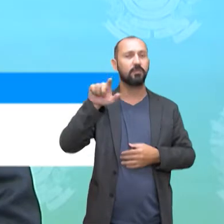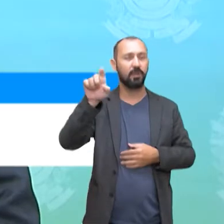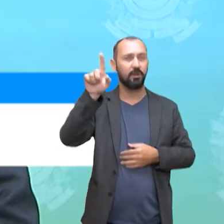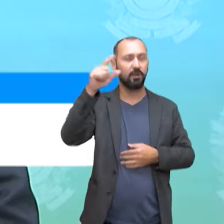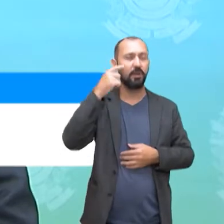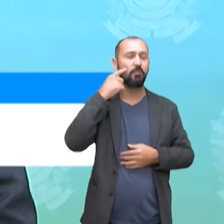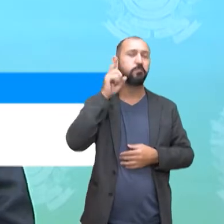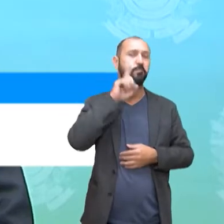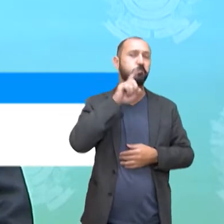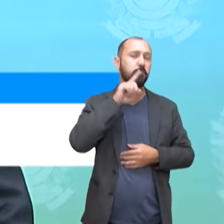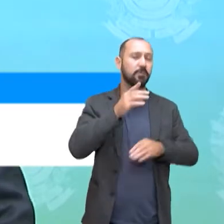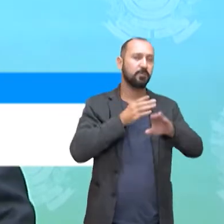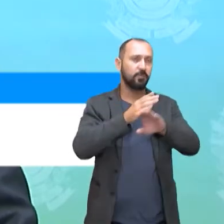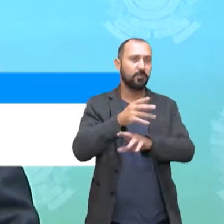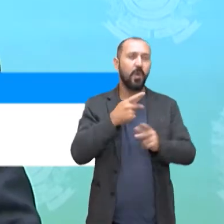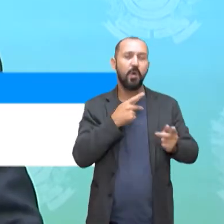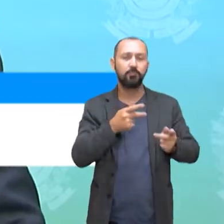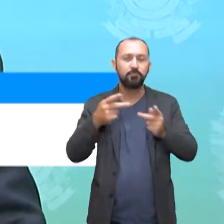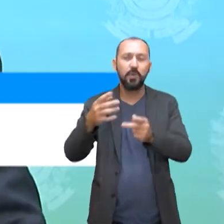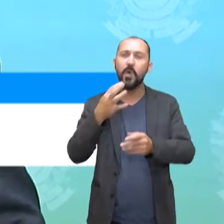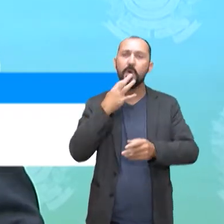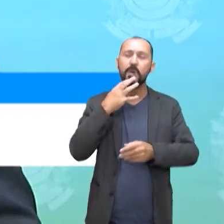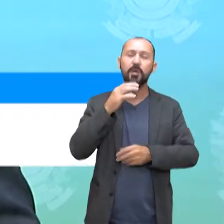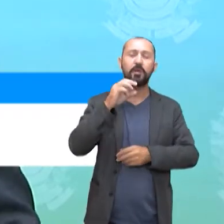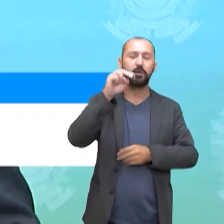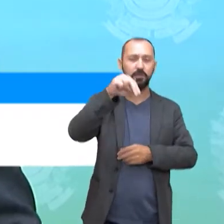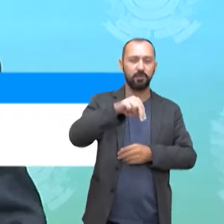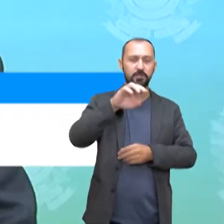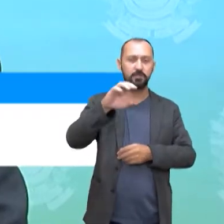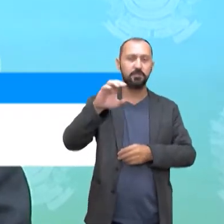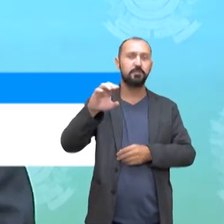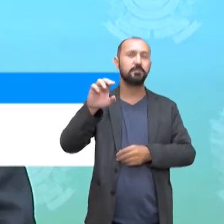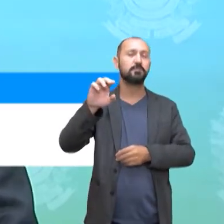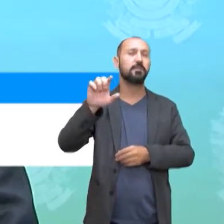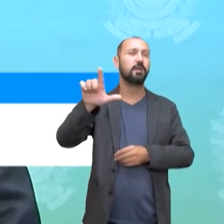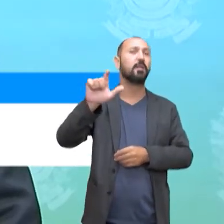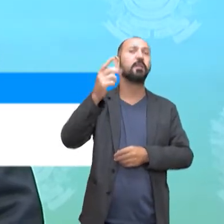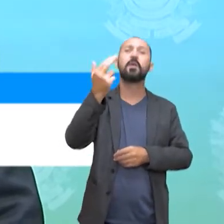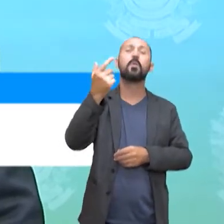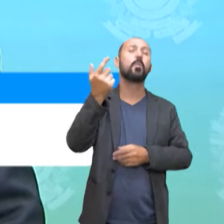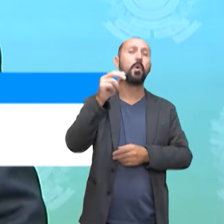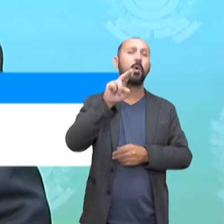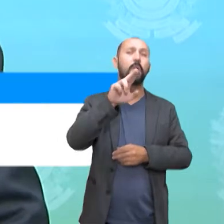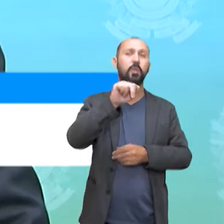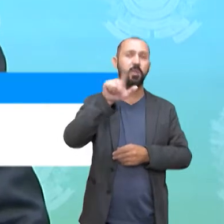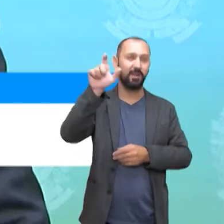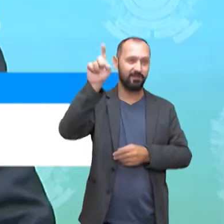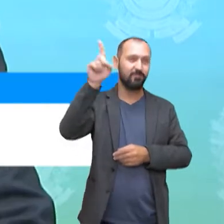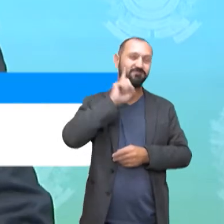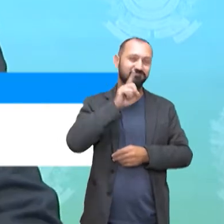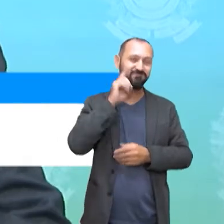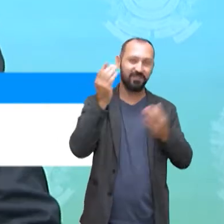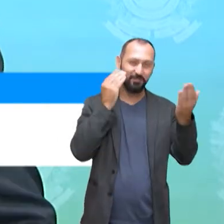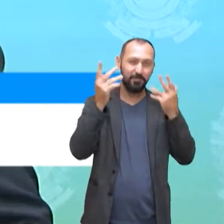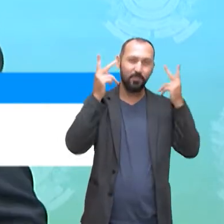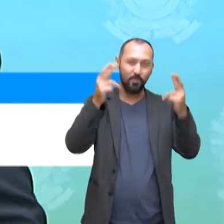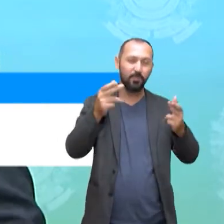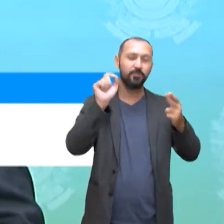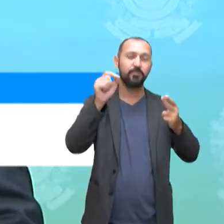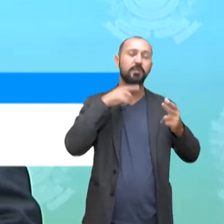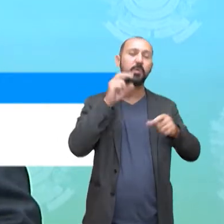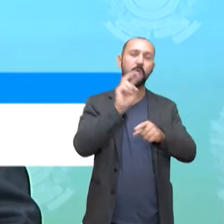nos Estados Unidos. Nós fizemos uma visita institucional à NCCL, que é a Unali americana, né? Lá é que trata de todos